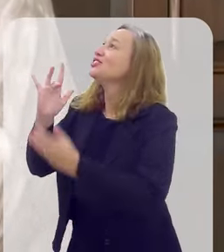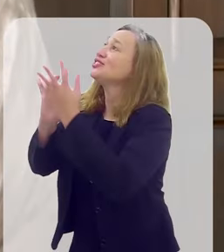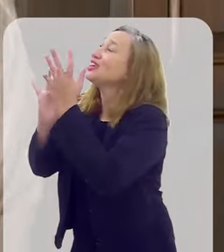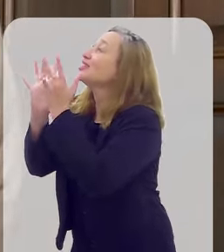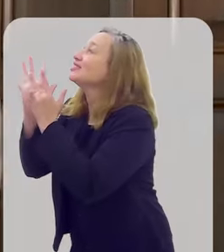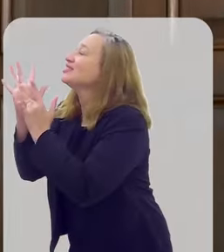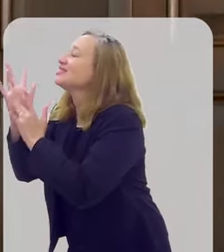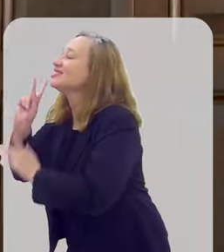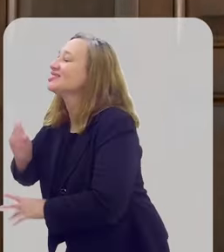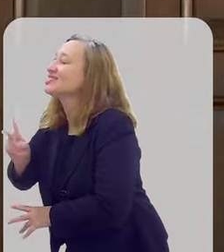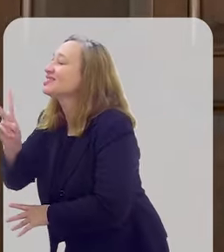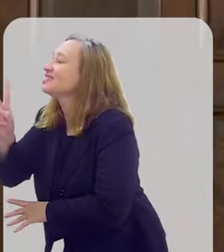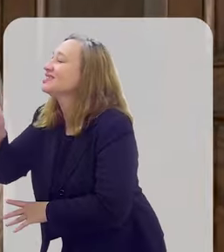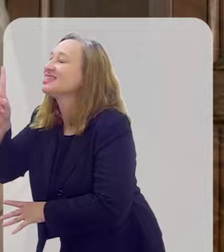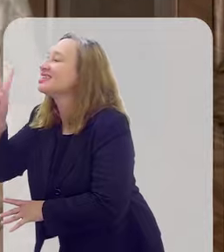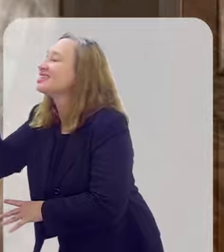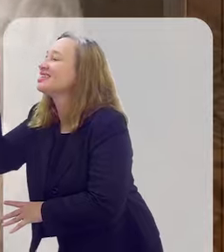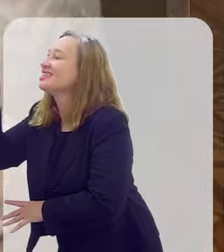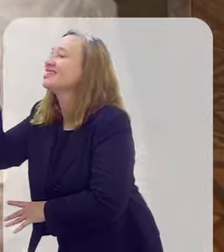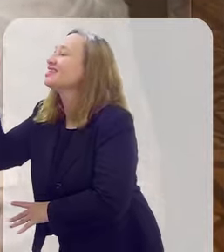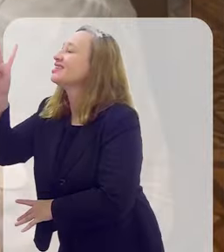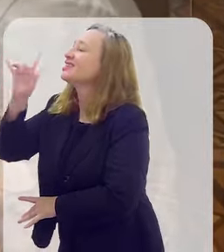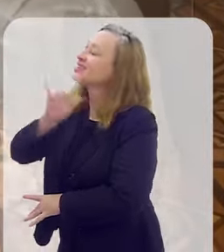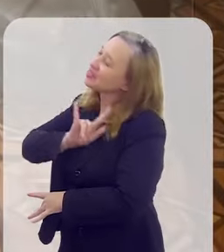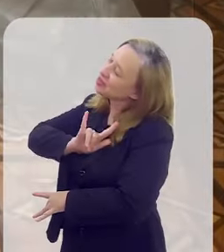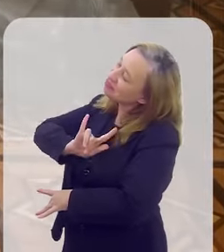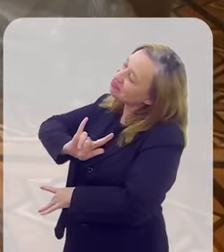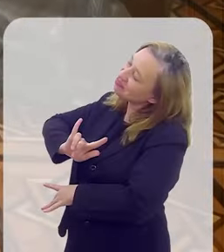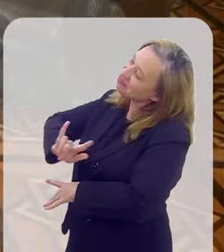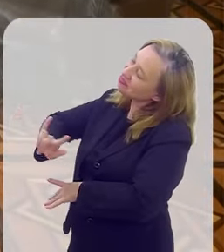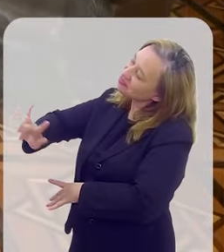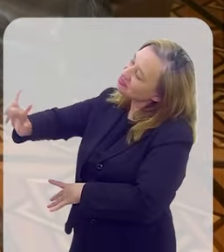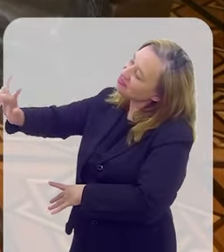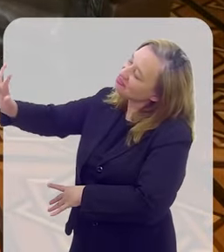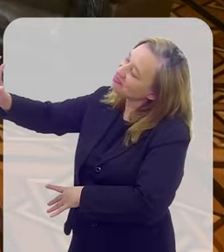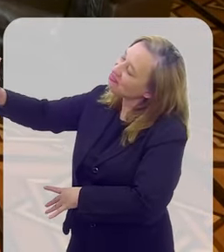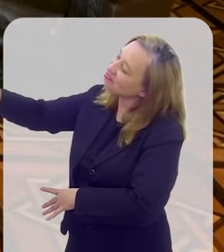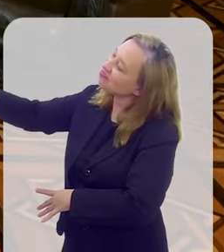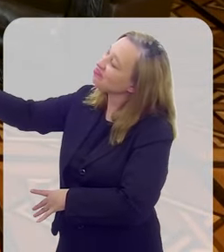imaginar Jesus vou sempre te